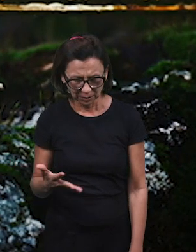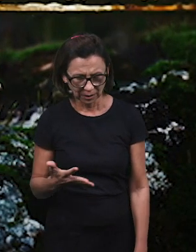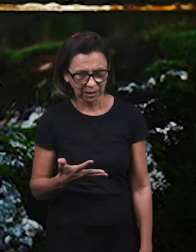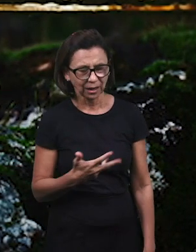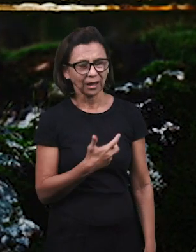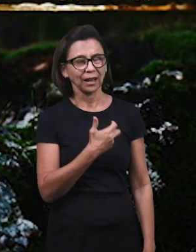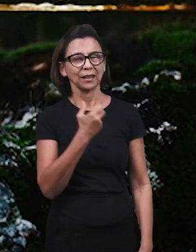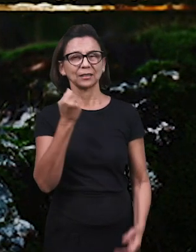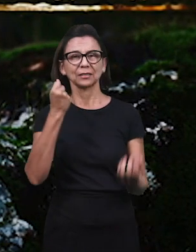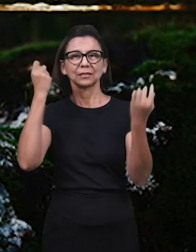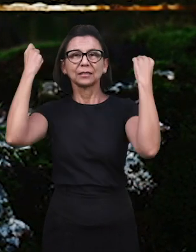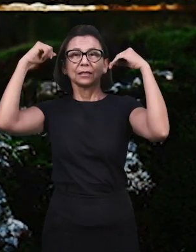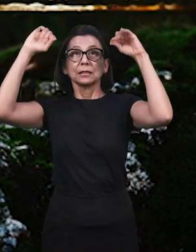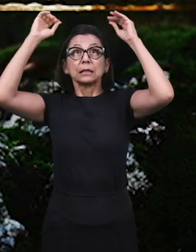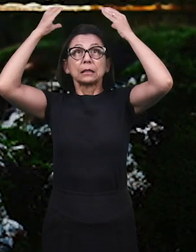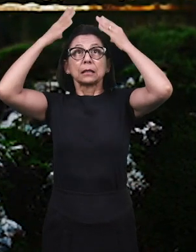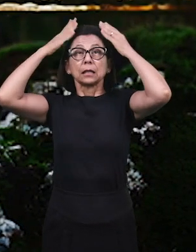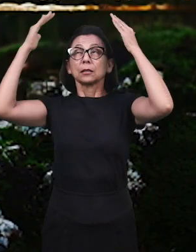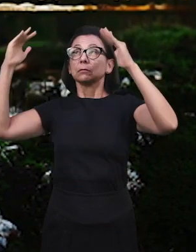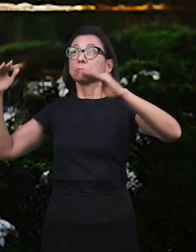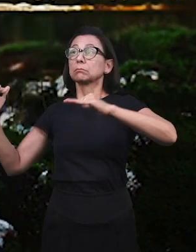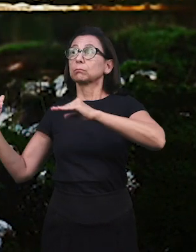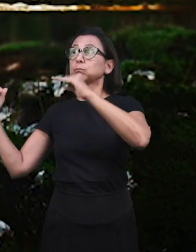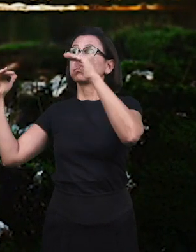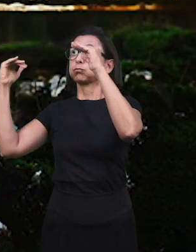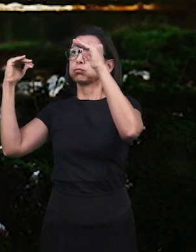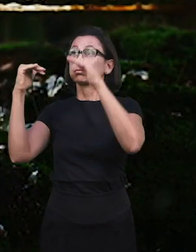Rei dos reis, Senhor